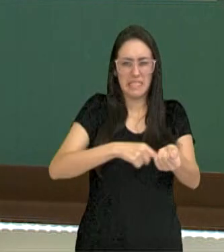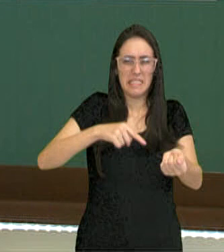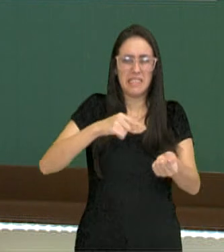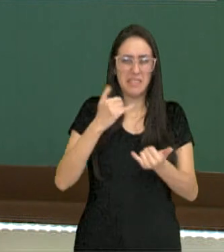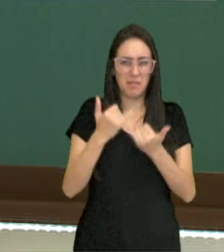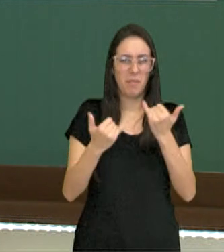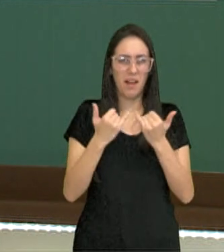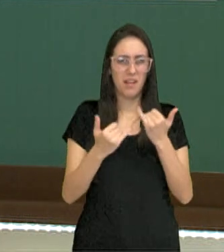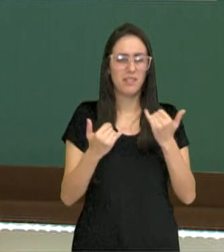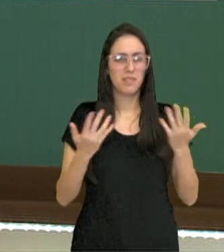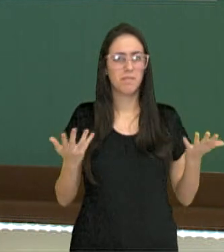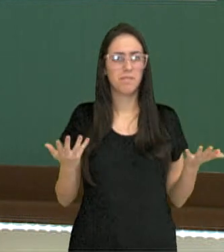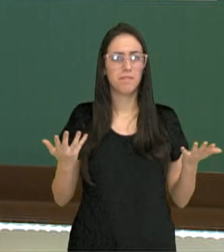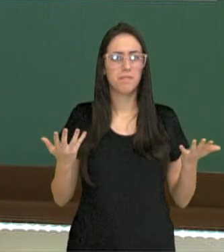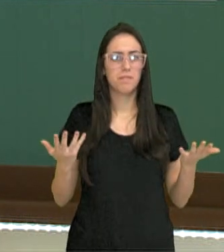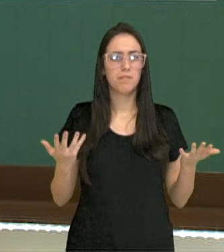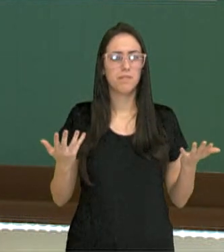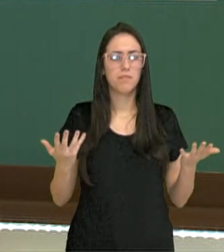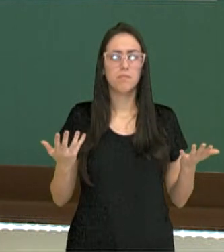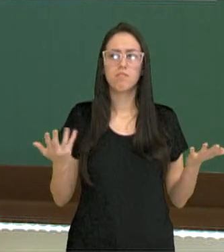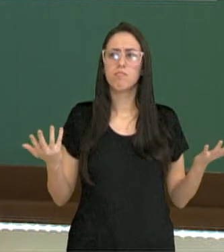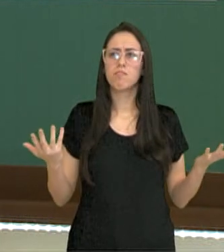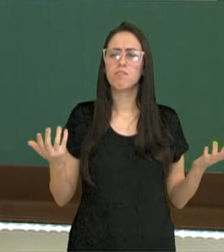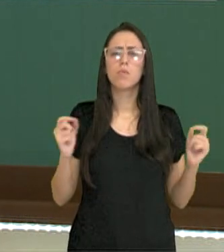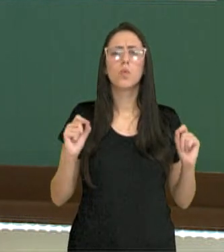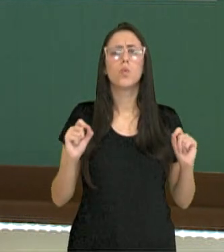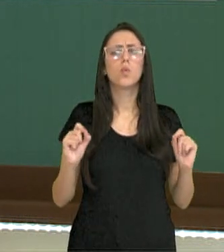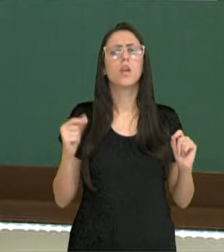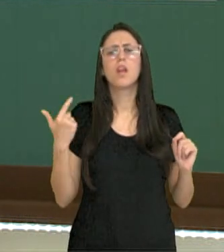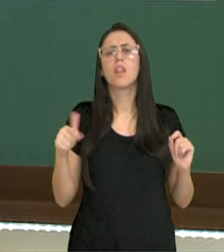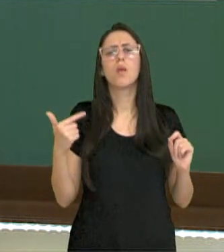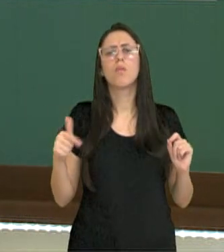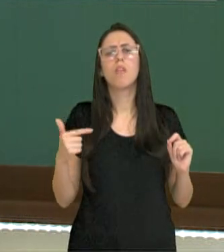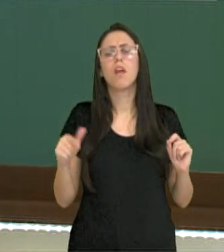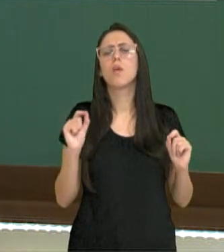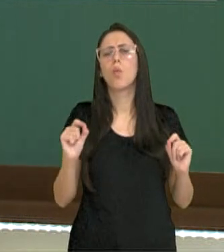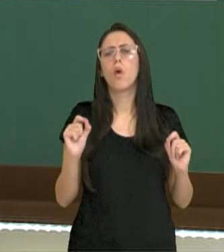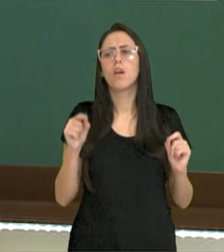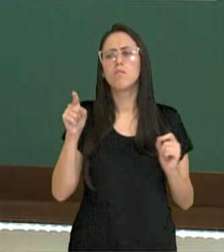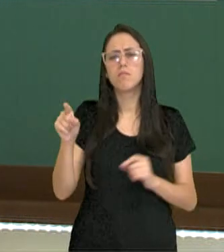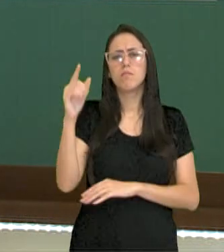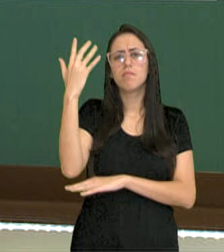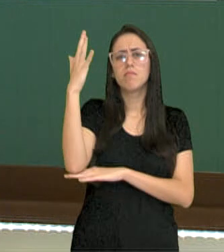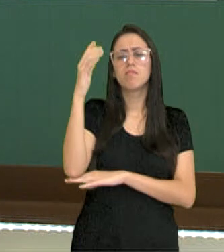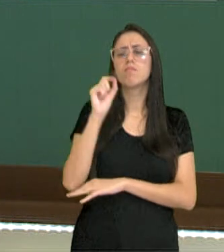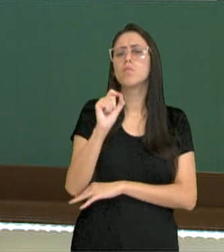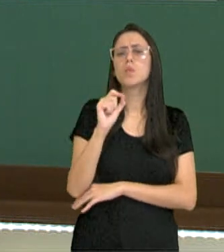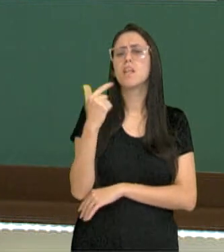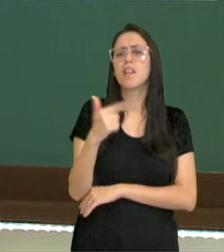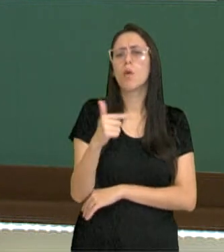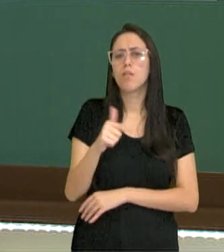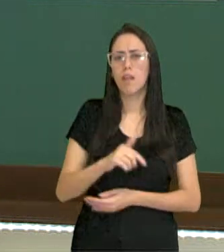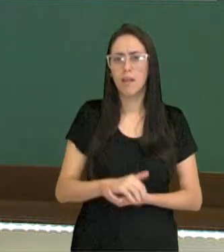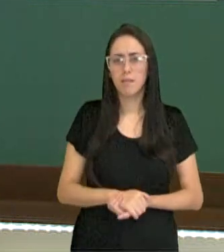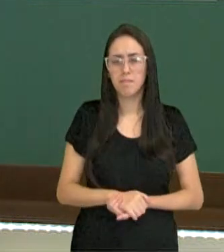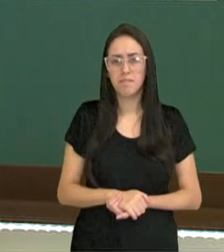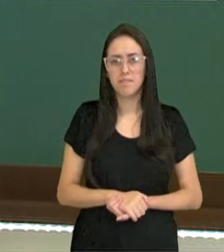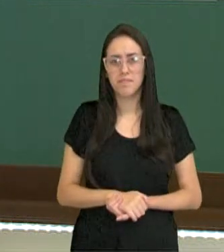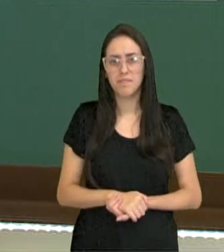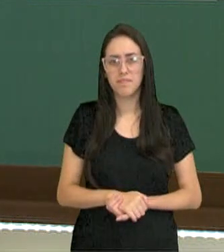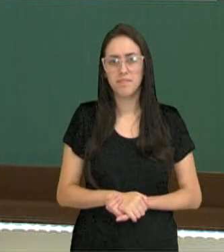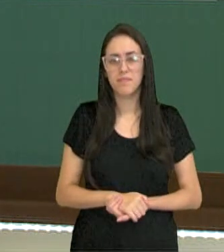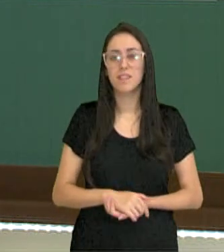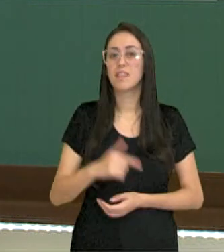nome. Fabiano, você disse tudo o que elas têm. Mas o que ela não tem? Ahá! Ausência